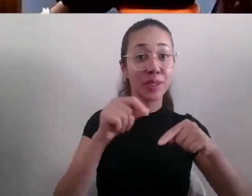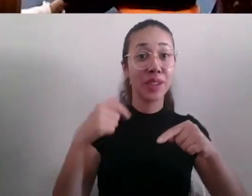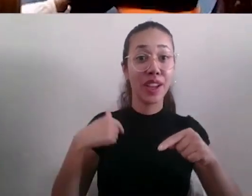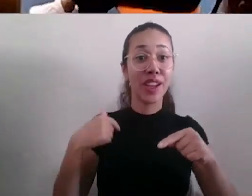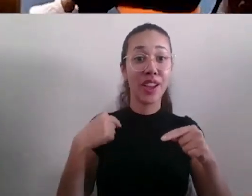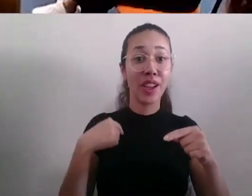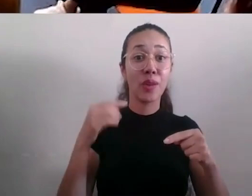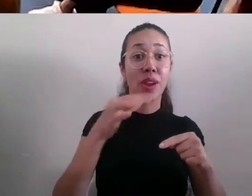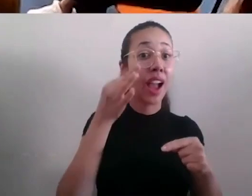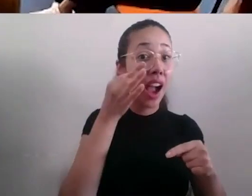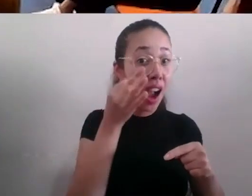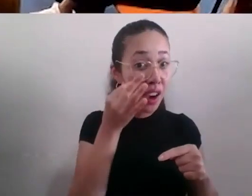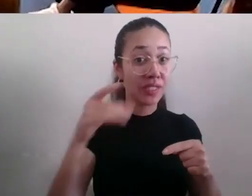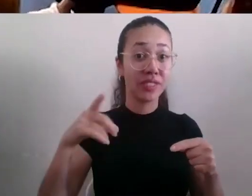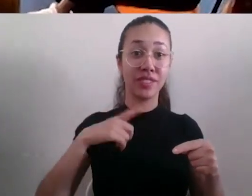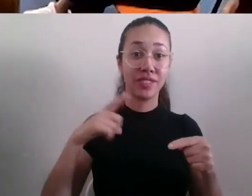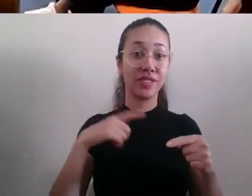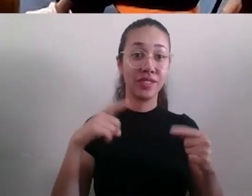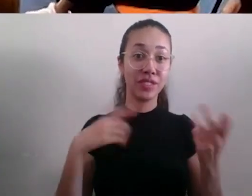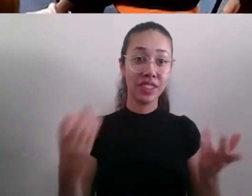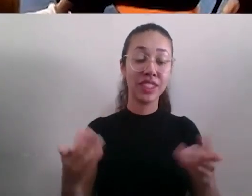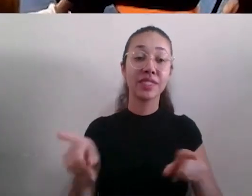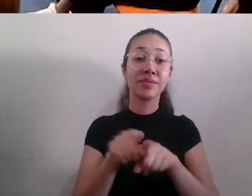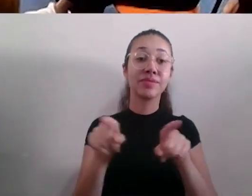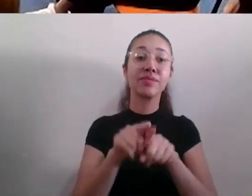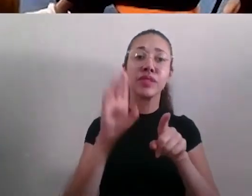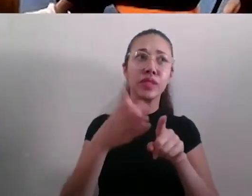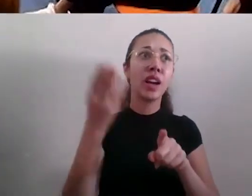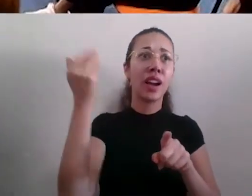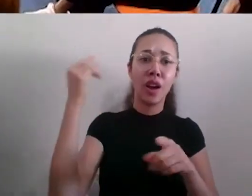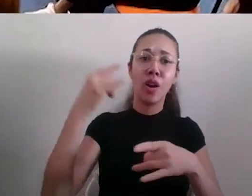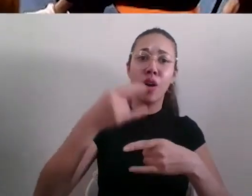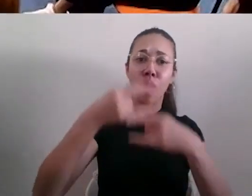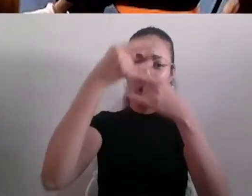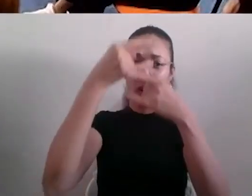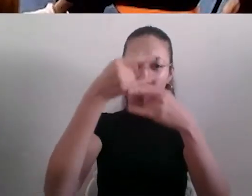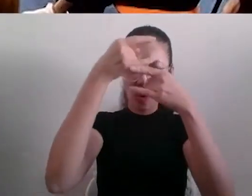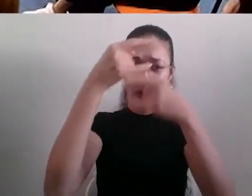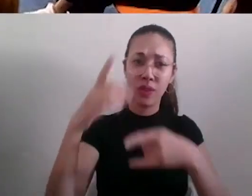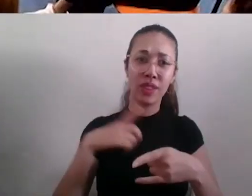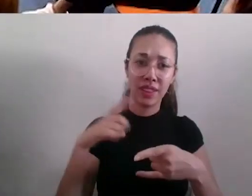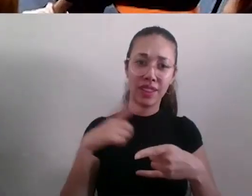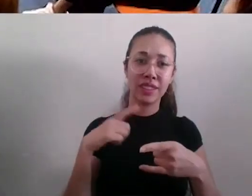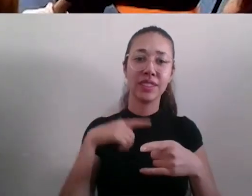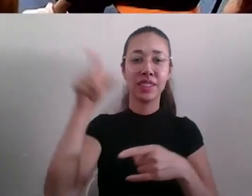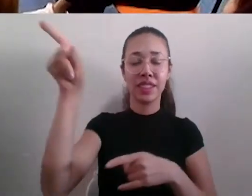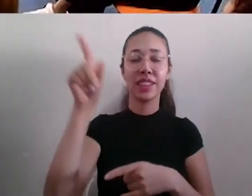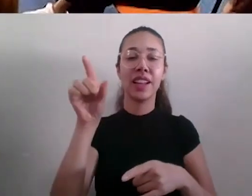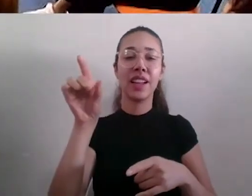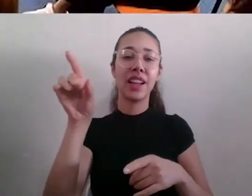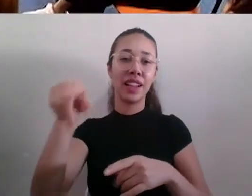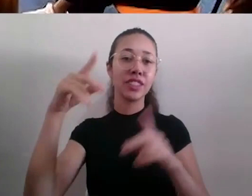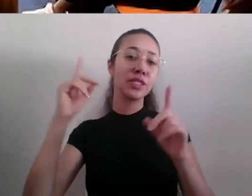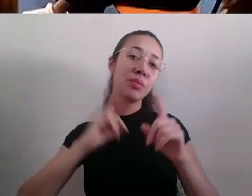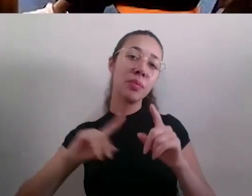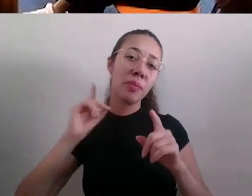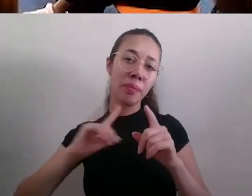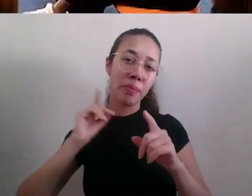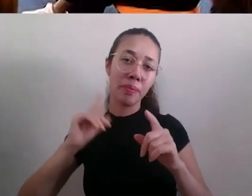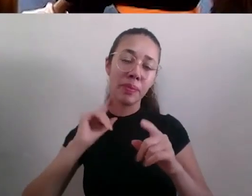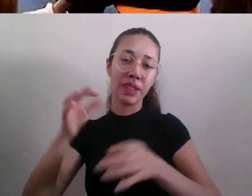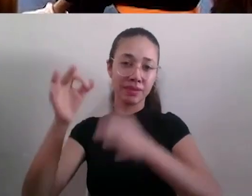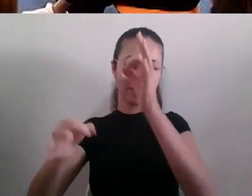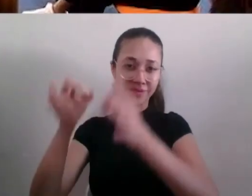fiz alguns online, especialmente com o pessoal do TJ de Minas, porque obviamente Praia dos Ossos,